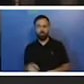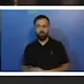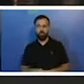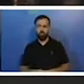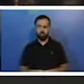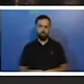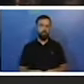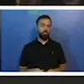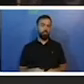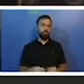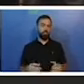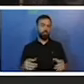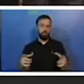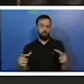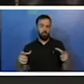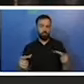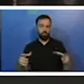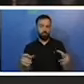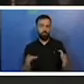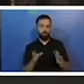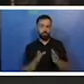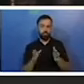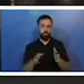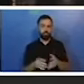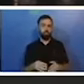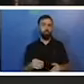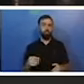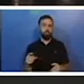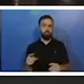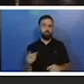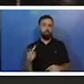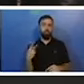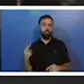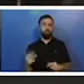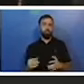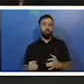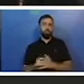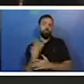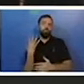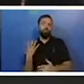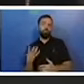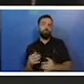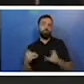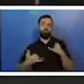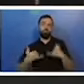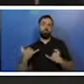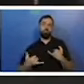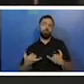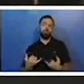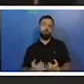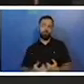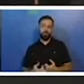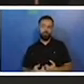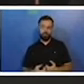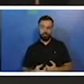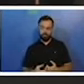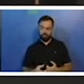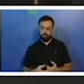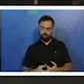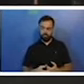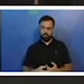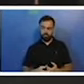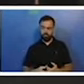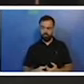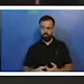espaço a gente improvisar improviso fazendo aqui e todas as movimentações ajudam a gente nos esportes nas